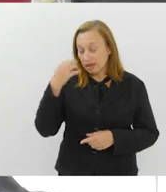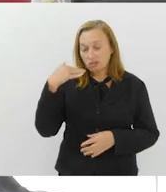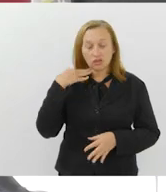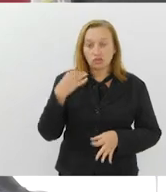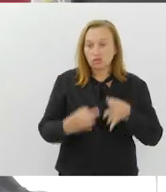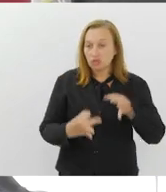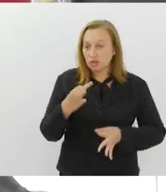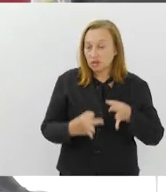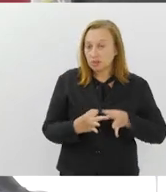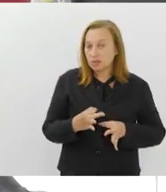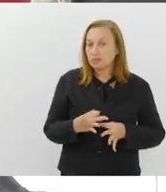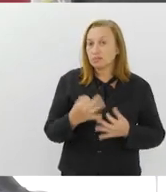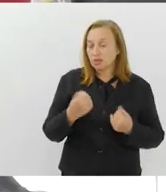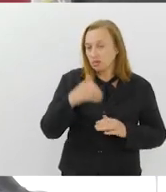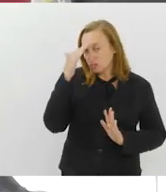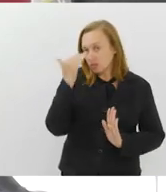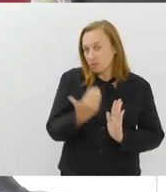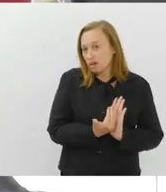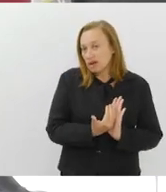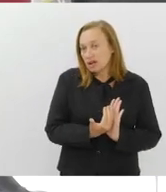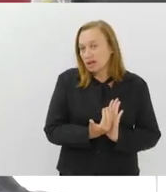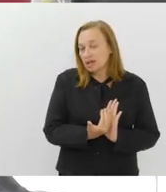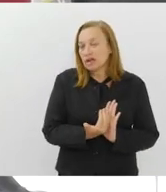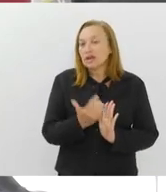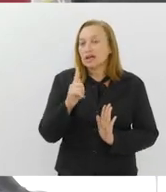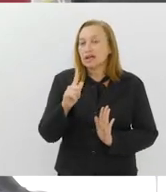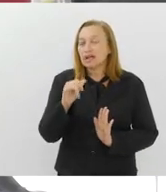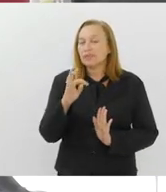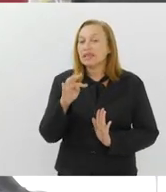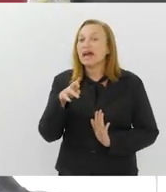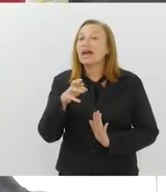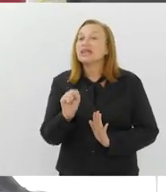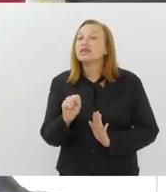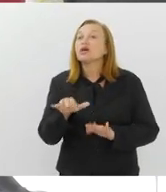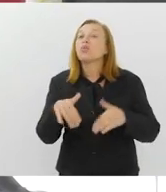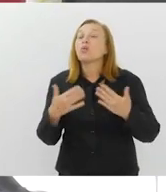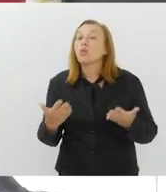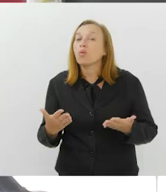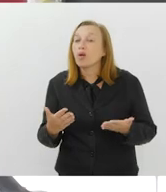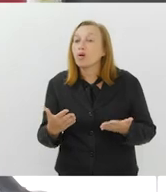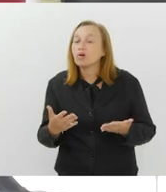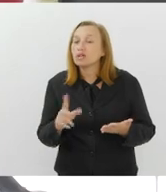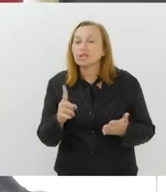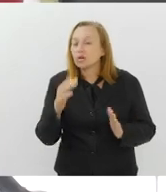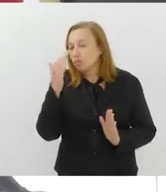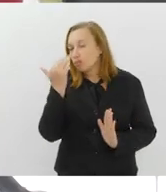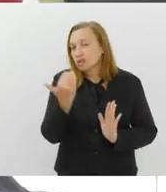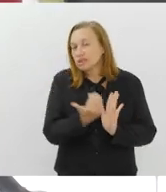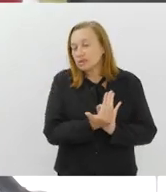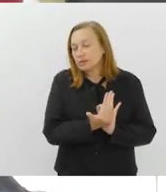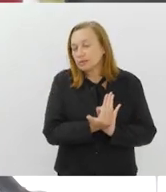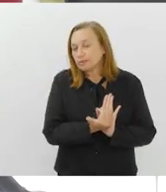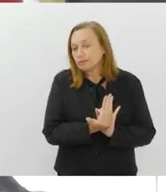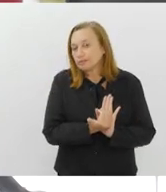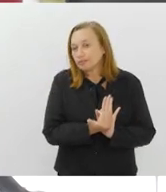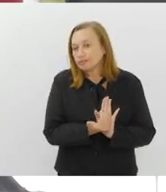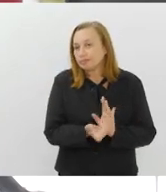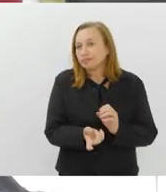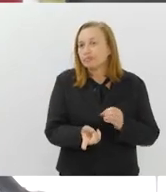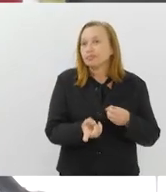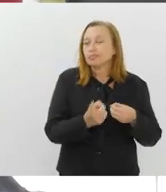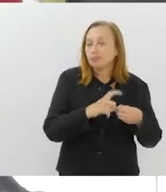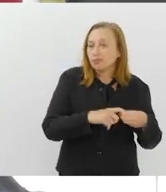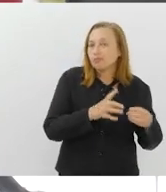de decisões transitadas em julgado. As liminares, qual a posição em relação às liminares que não estão sendo hoje cumpridas para